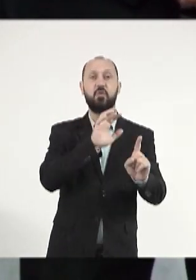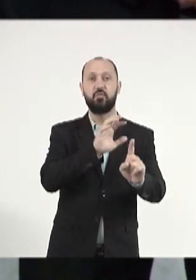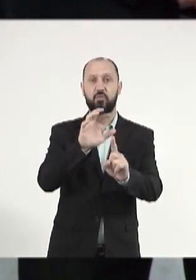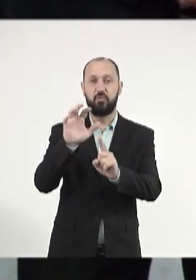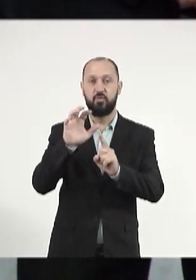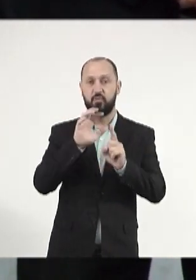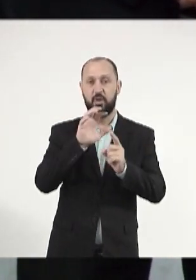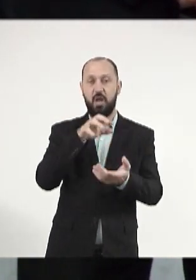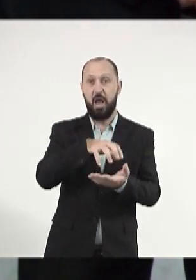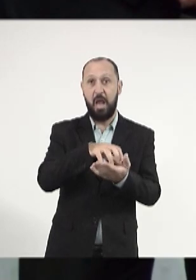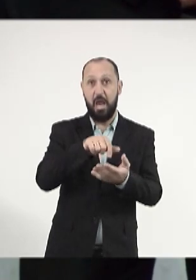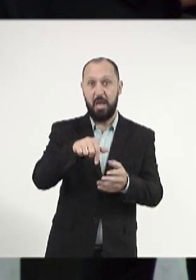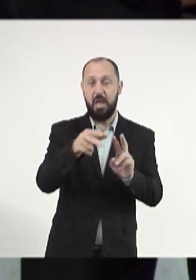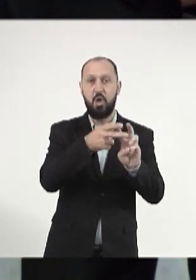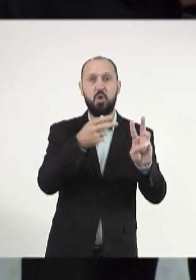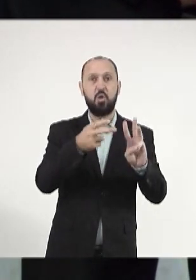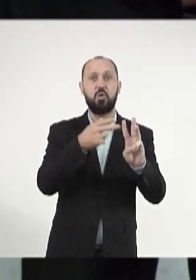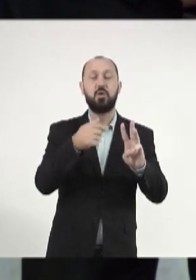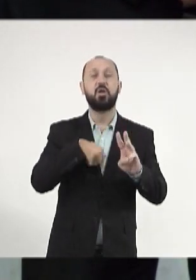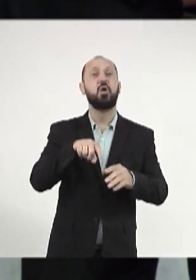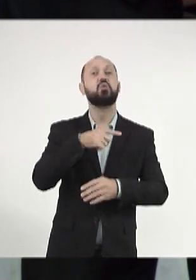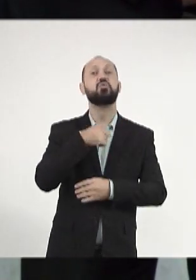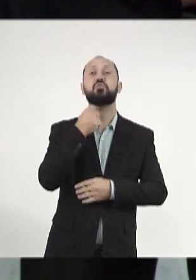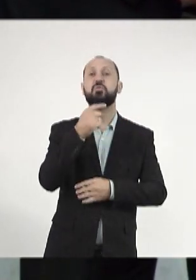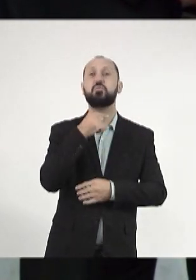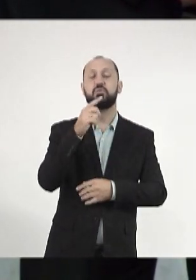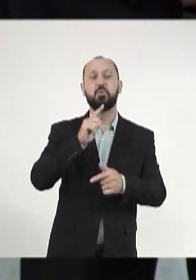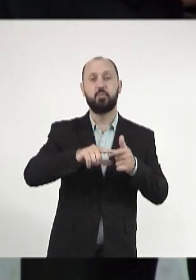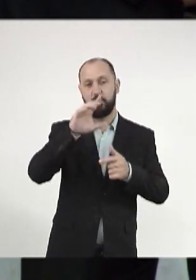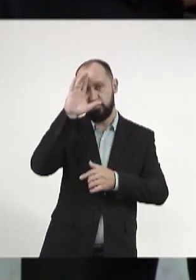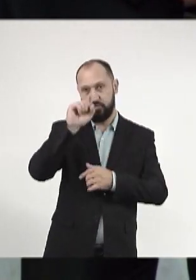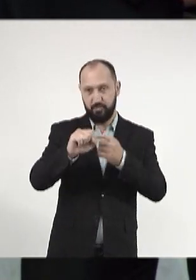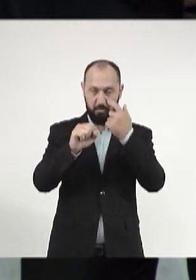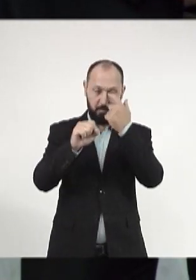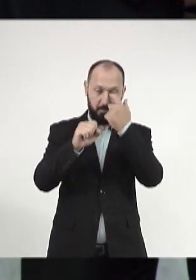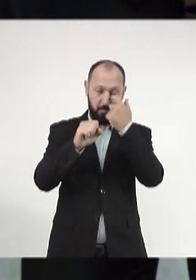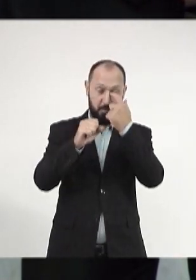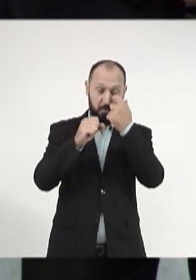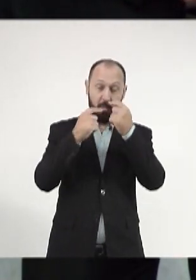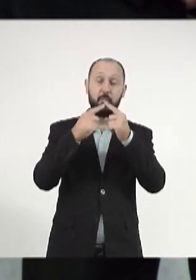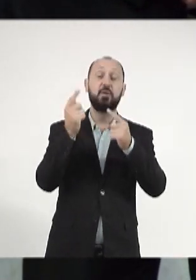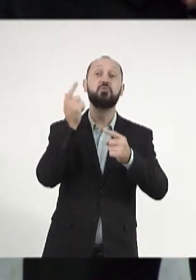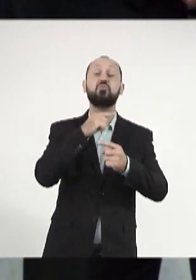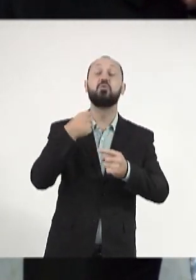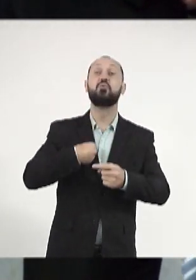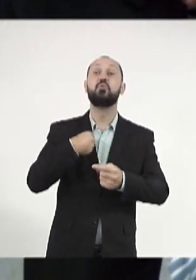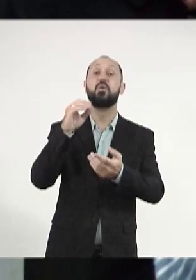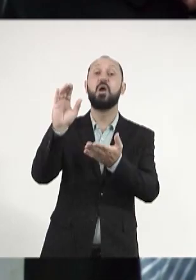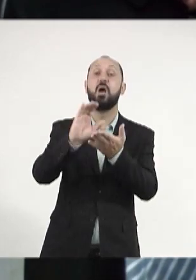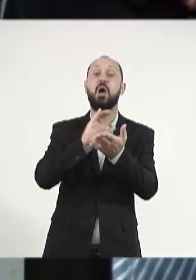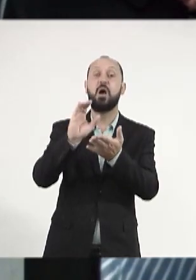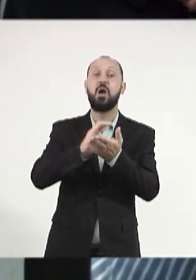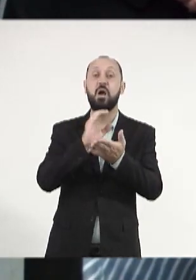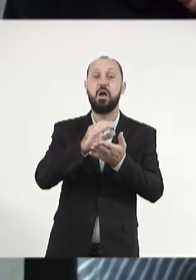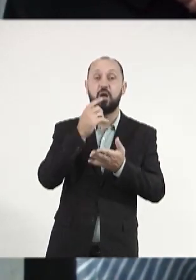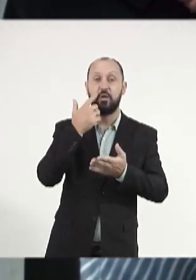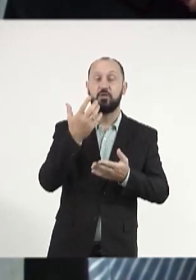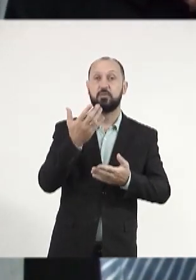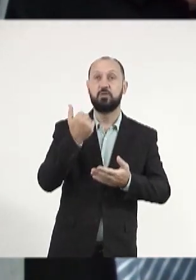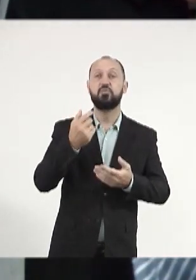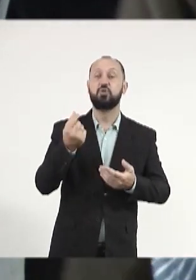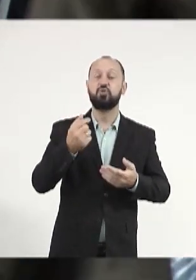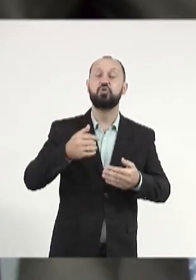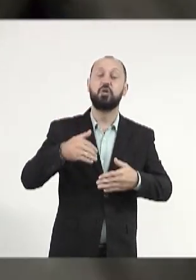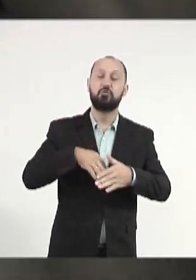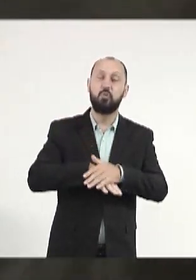indígenas, aqui no restante do Brasil, nós não vamos achar uma solução, porque elas vivem de recursos, a bucha está cheia de